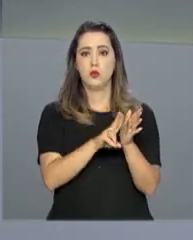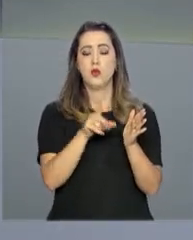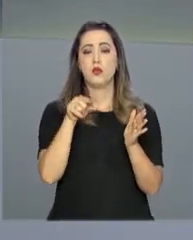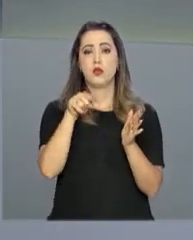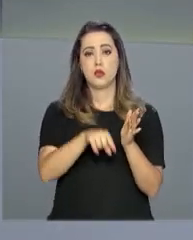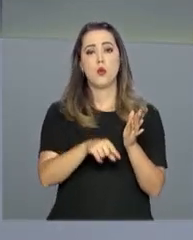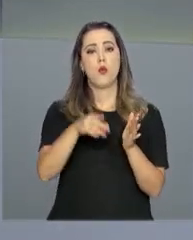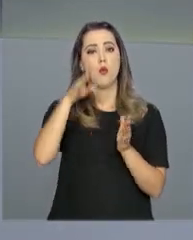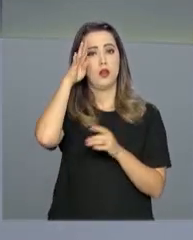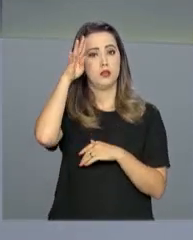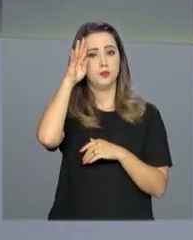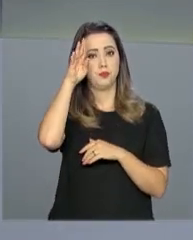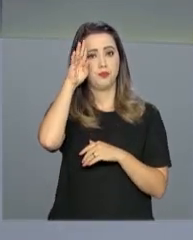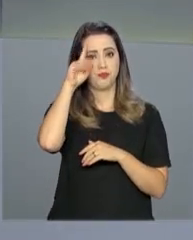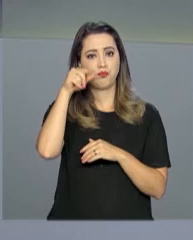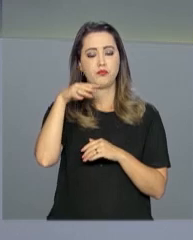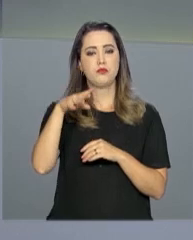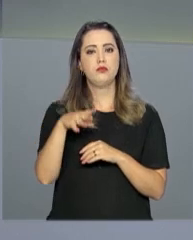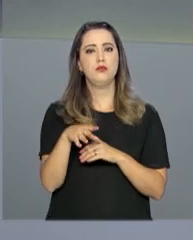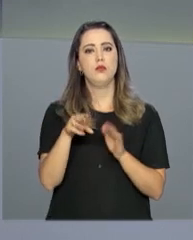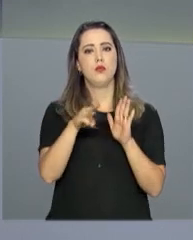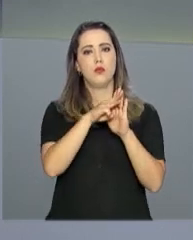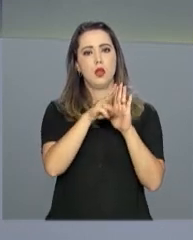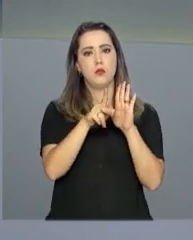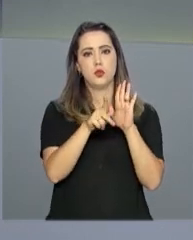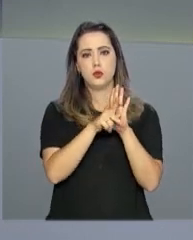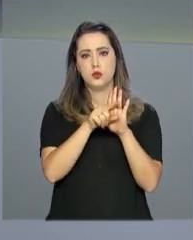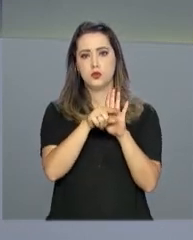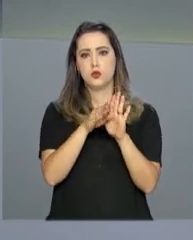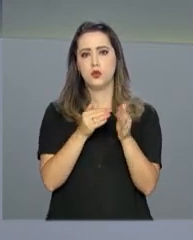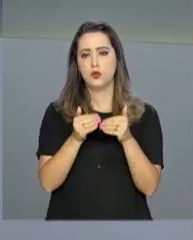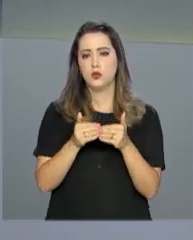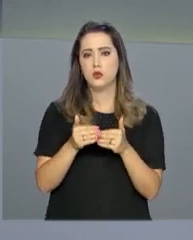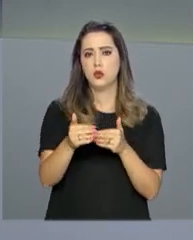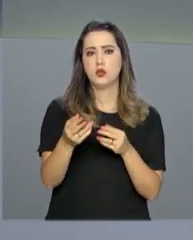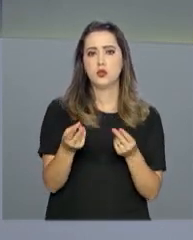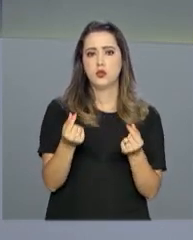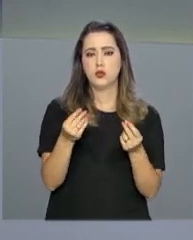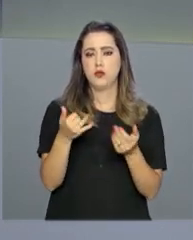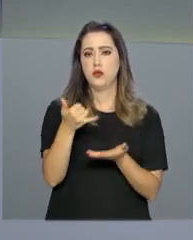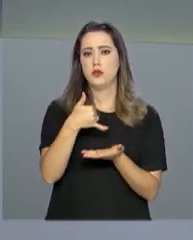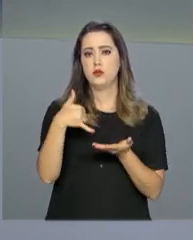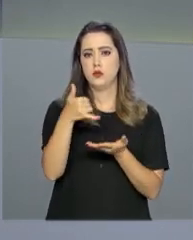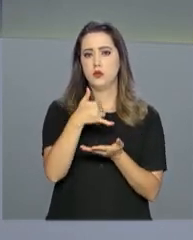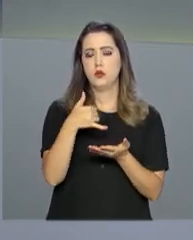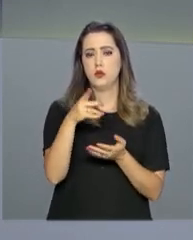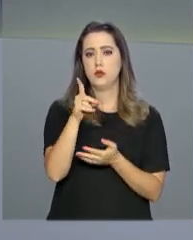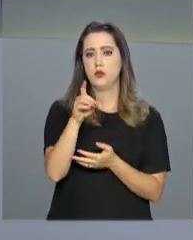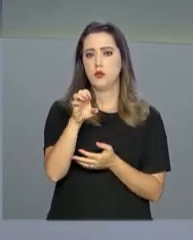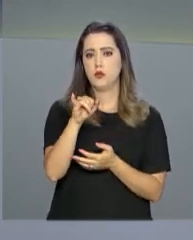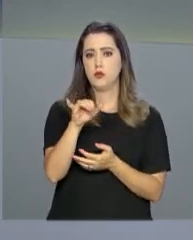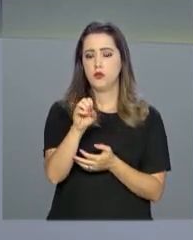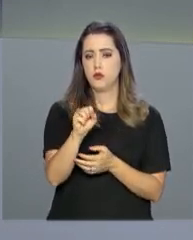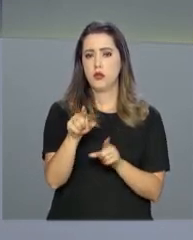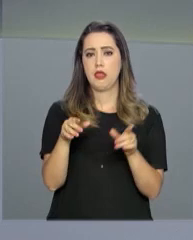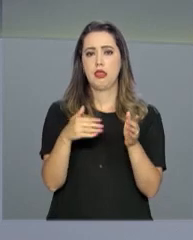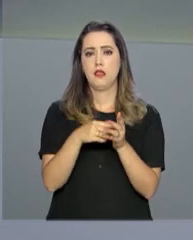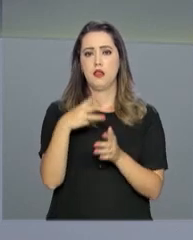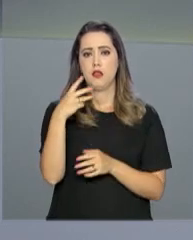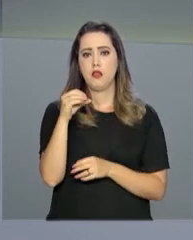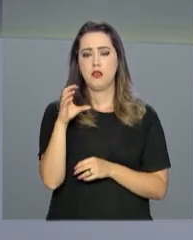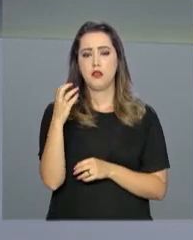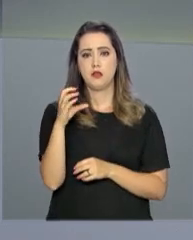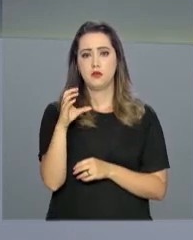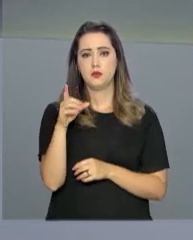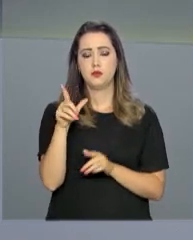da União desta quarta-feira a medida provisória que mantém o subsídio no preço do óleo diesel na refinaria de até 30 centavos por